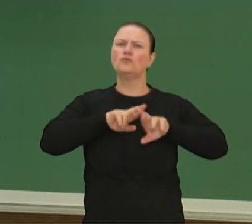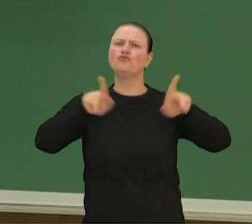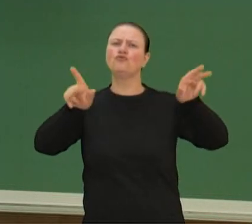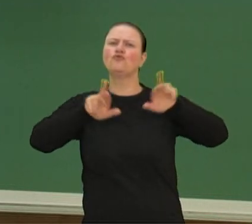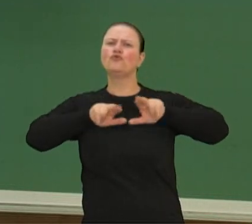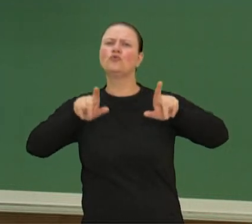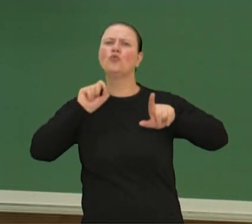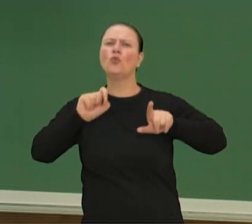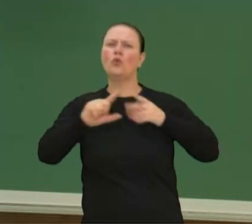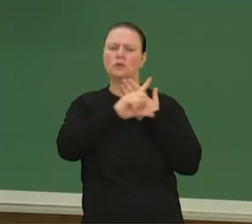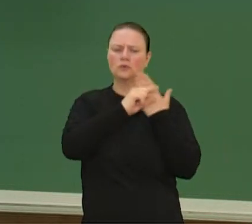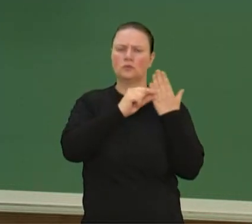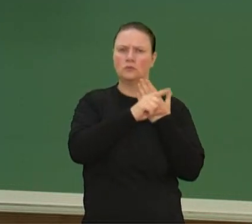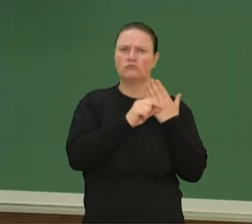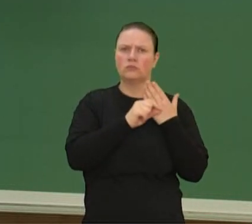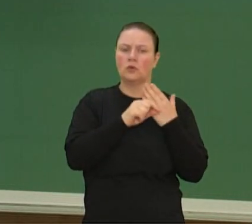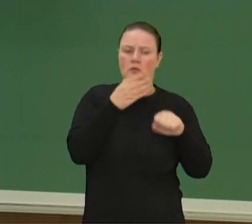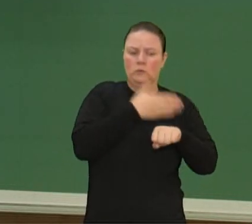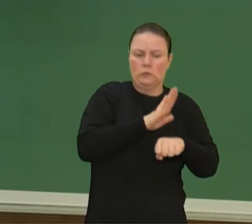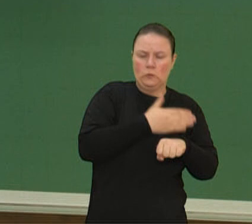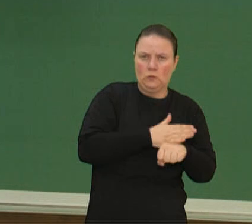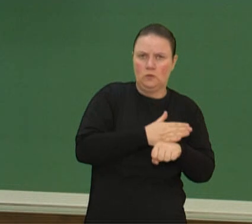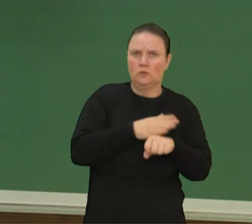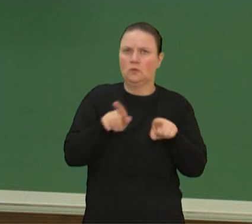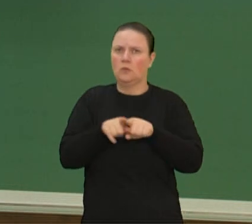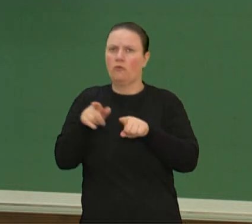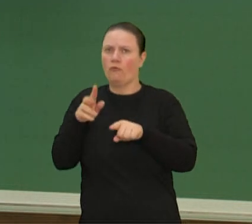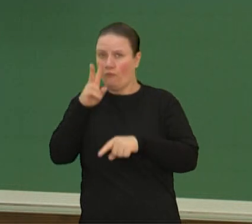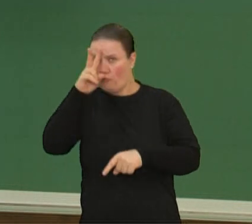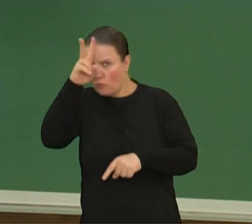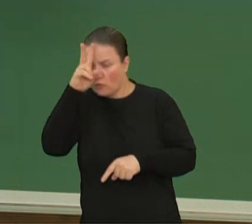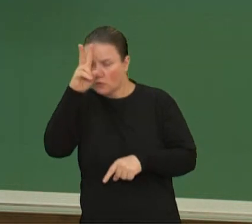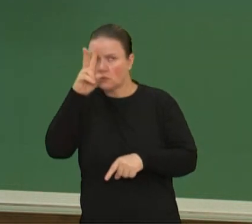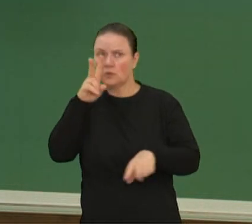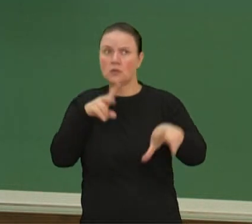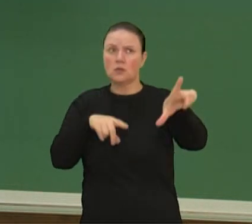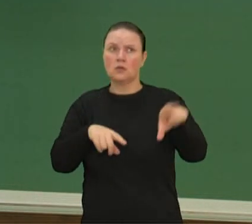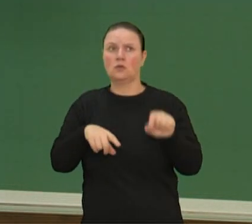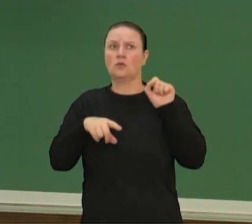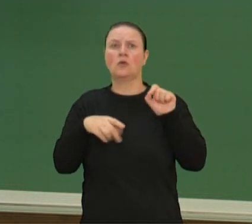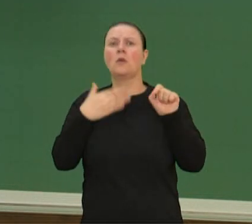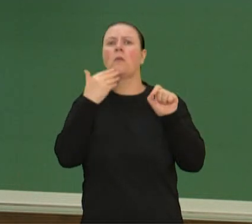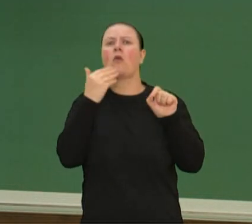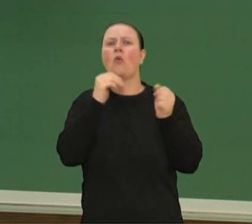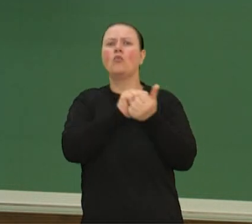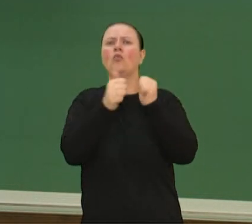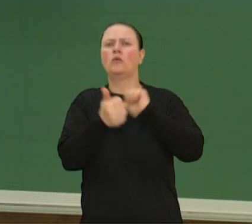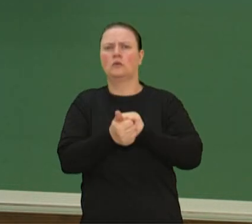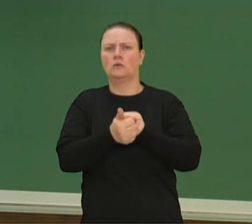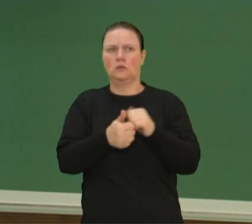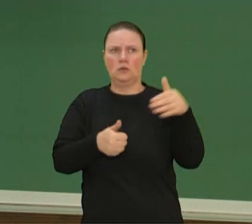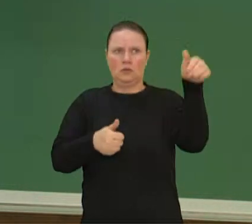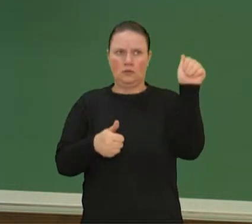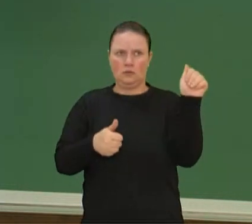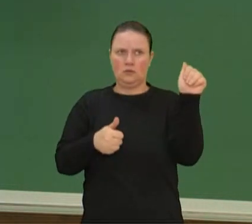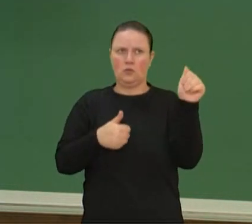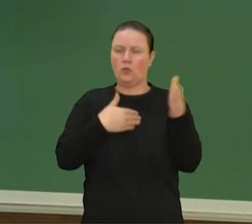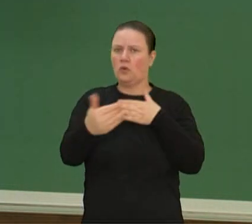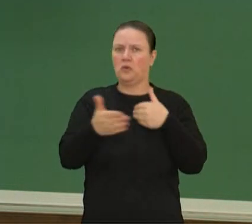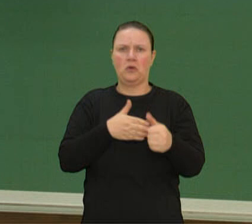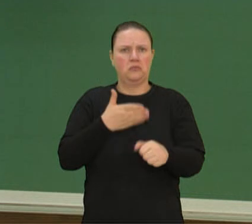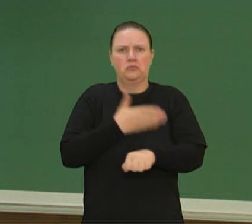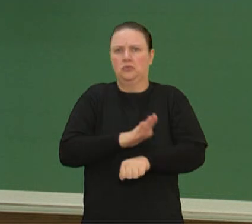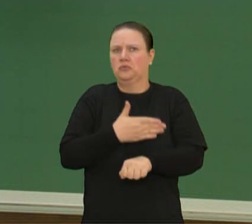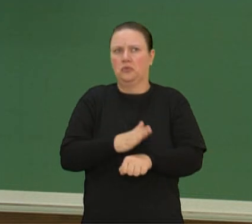treinamento resistido de treinamento de força. Assinale a alternativa mais adequada para o treinamento de força. Letra A. Qualquer tipo